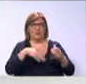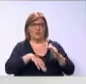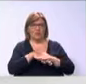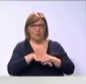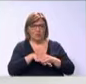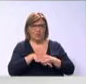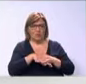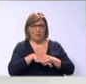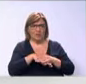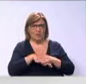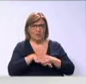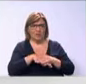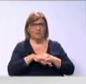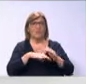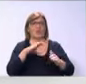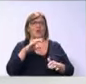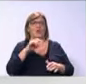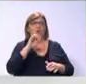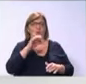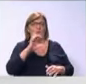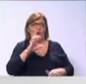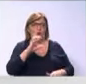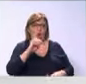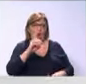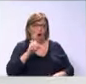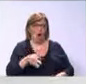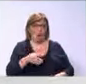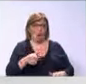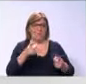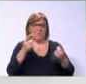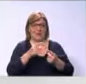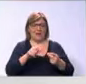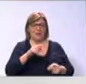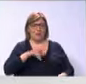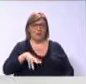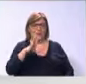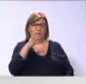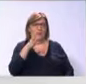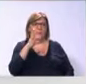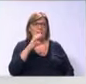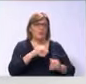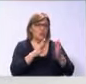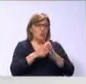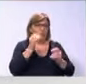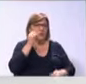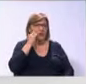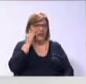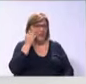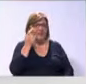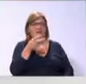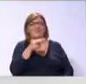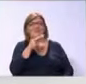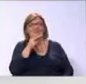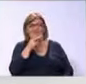futebol é e o copo maior do país e que entrará em eleições muito grave muito grave é que infelizmente